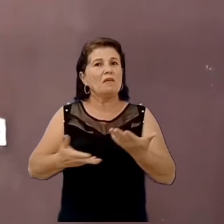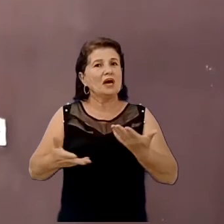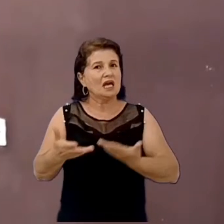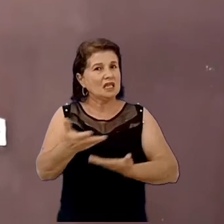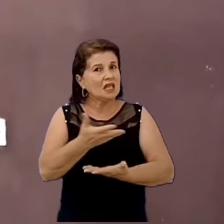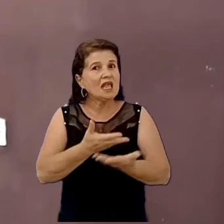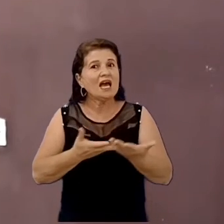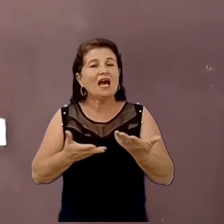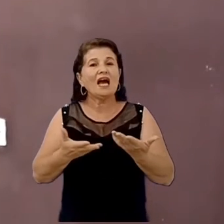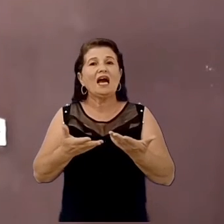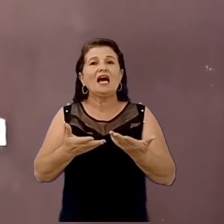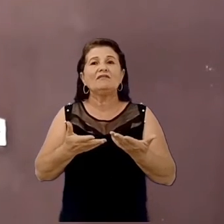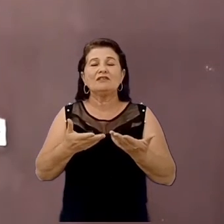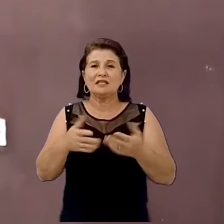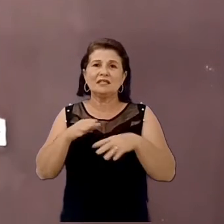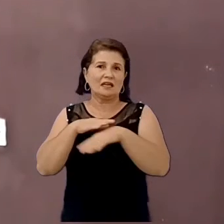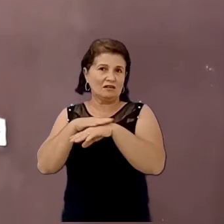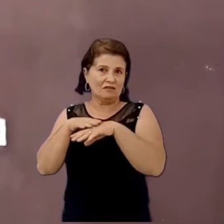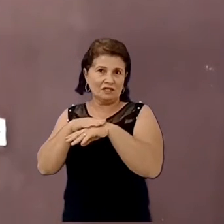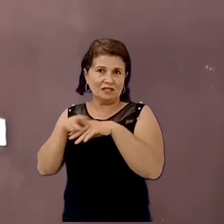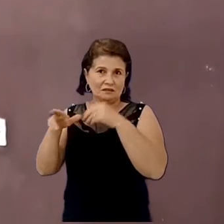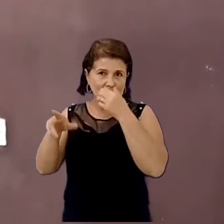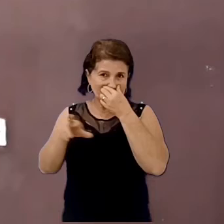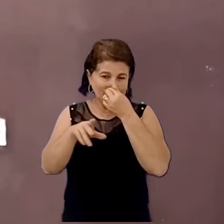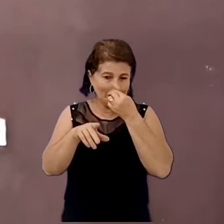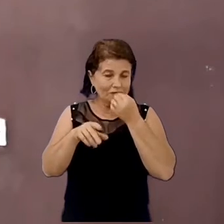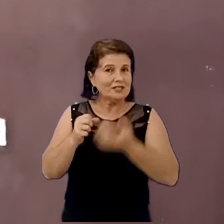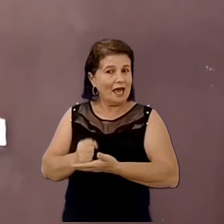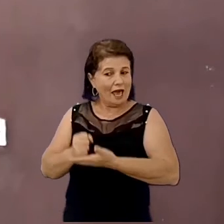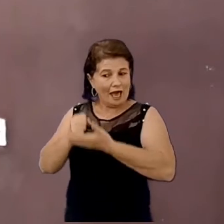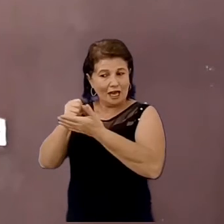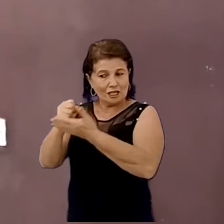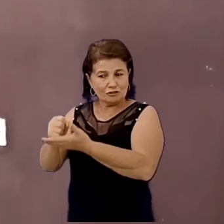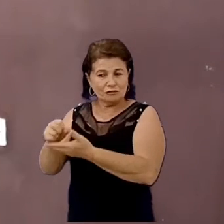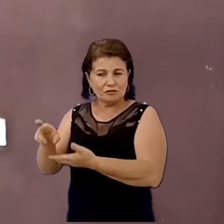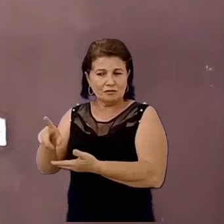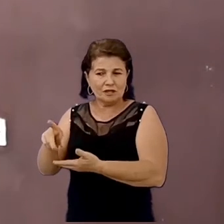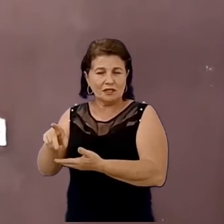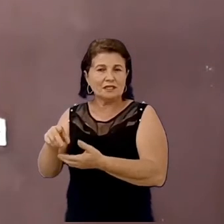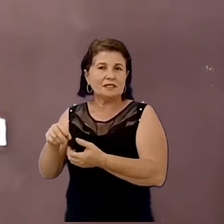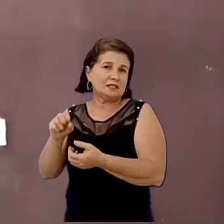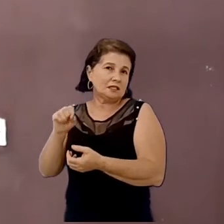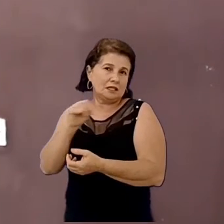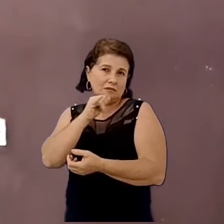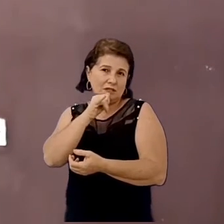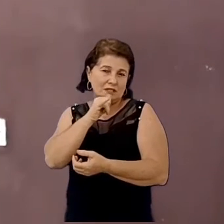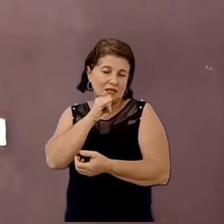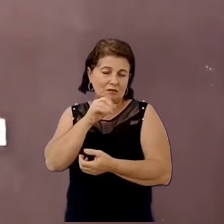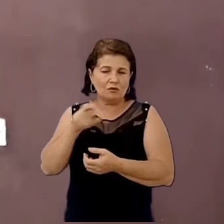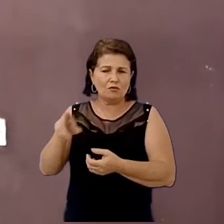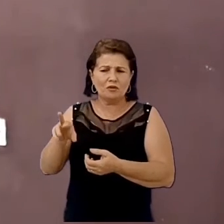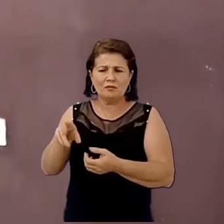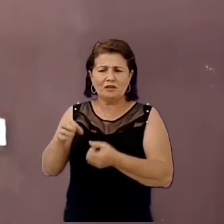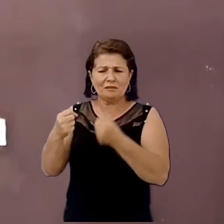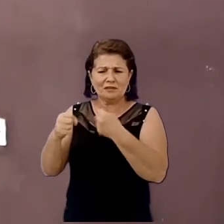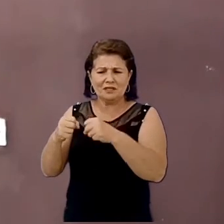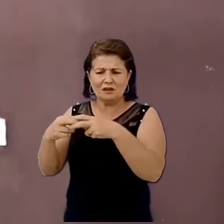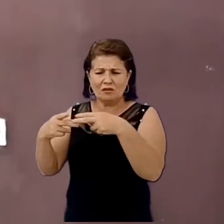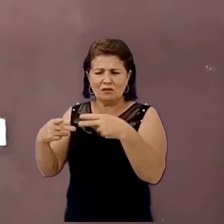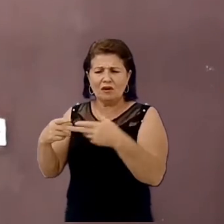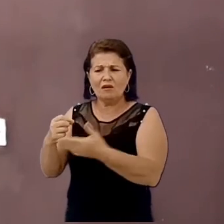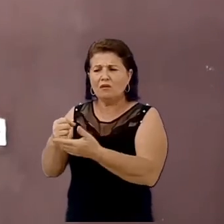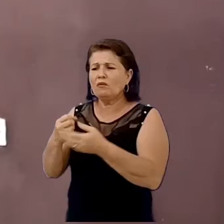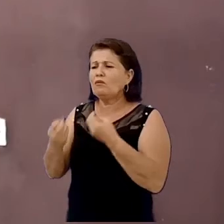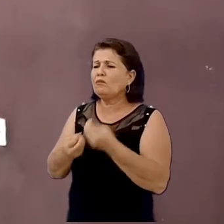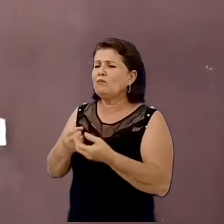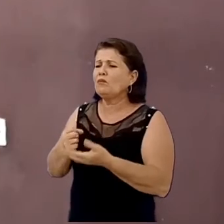tem compartilhado a tua vida com o irmão? Tem ajudado ele? O irmão está precisando de algo, você diz, irmão, como é que eu posso te ajudar? O irmão